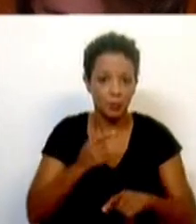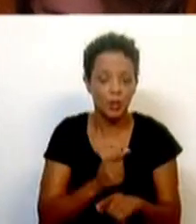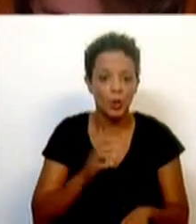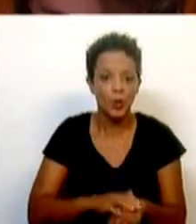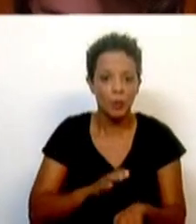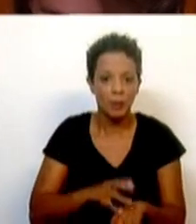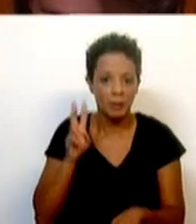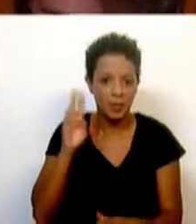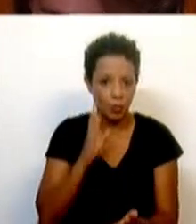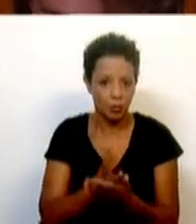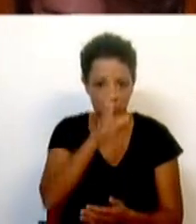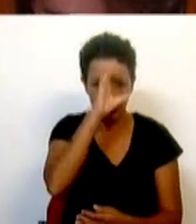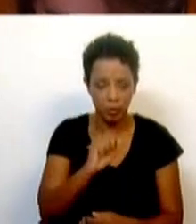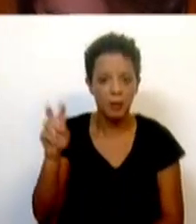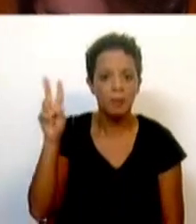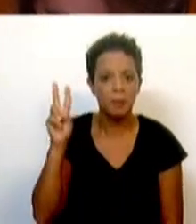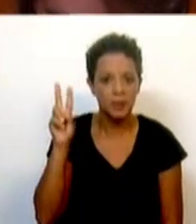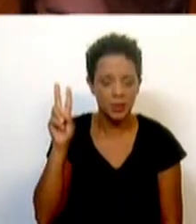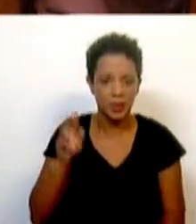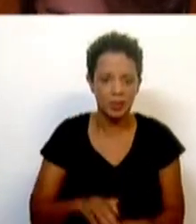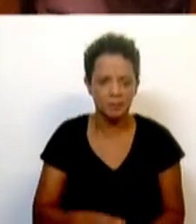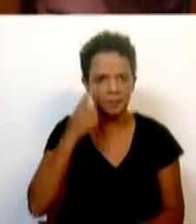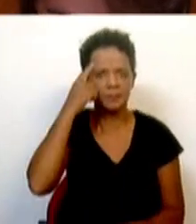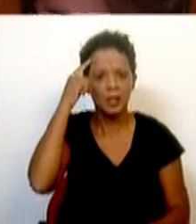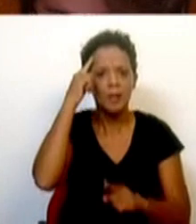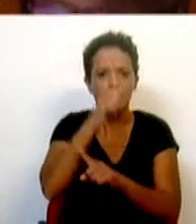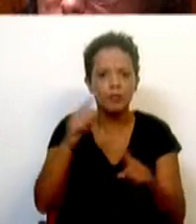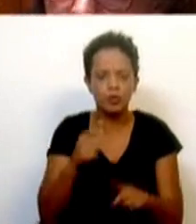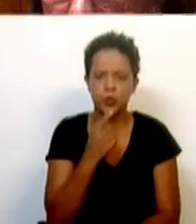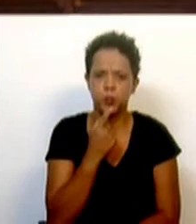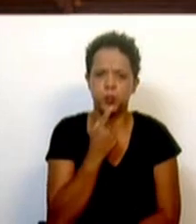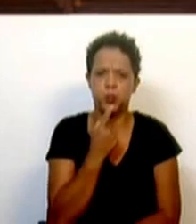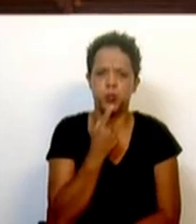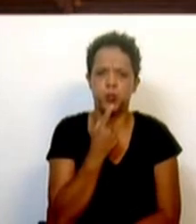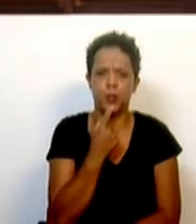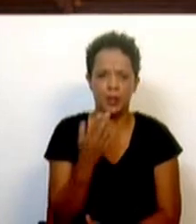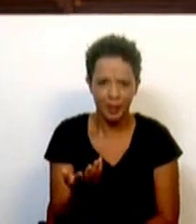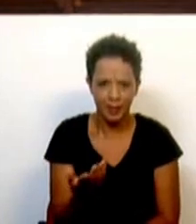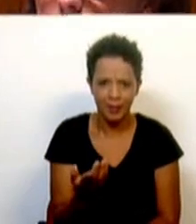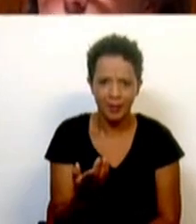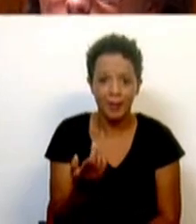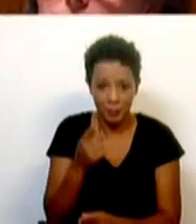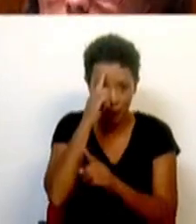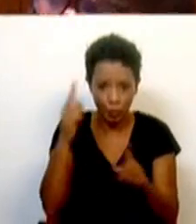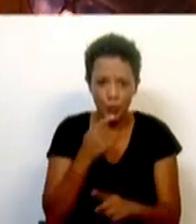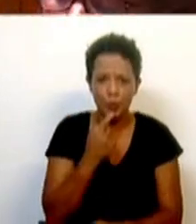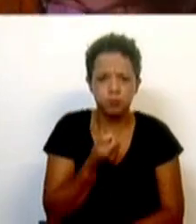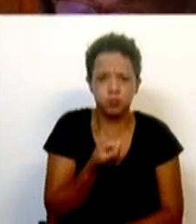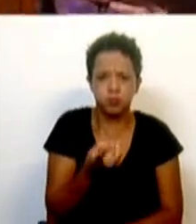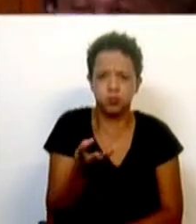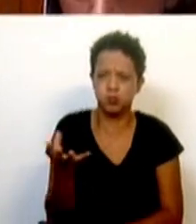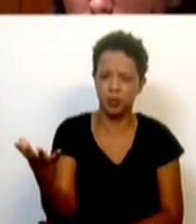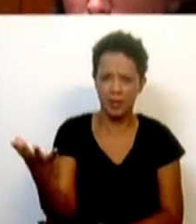esteve no governo, o PSD entendeu mesmo que tinha uns professores a mais. E tínhamos tantos professores a